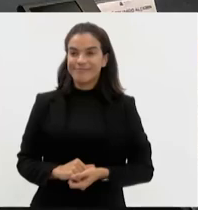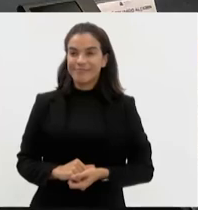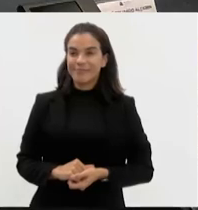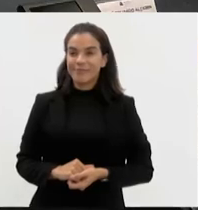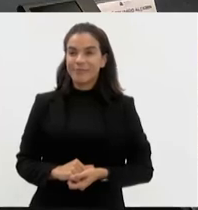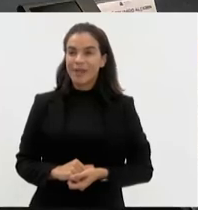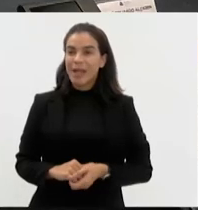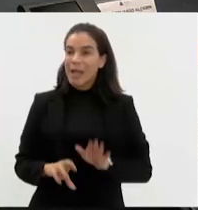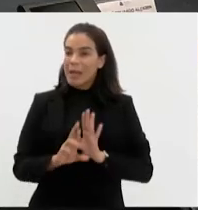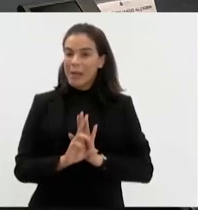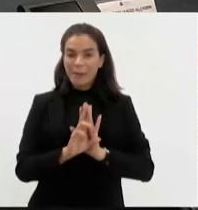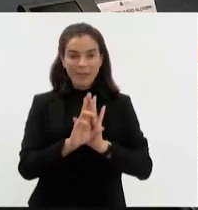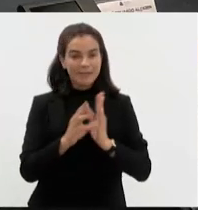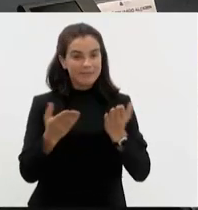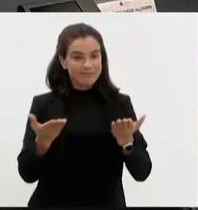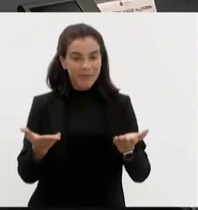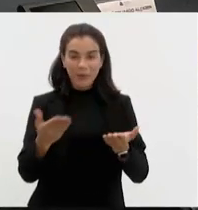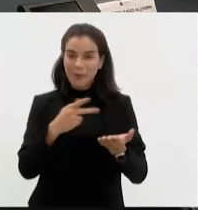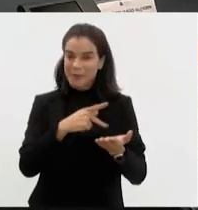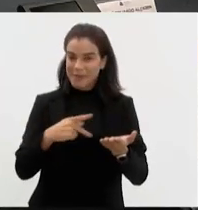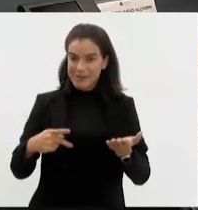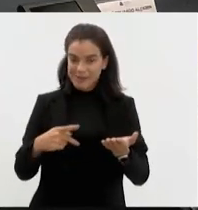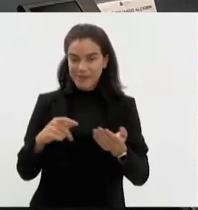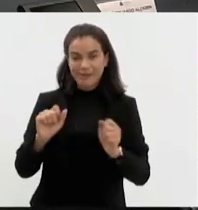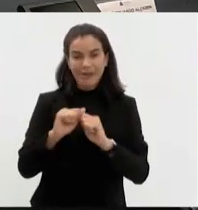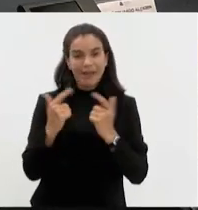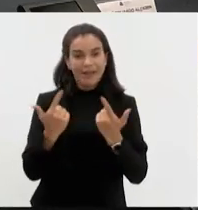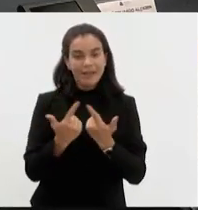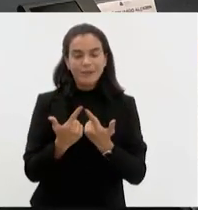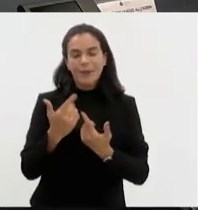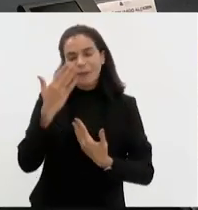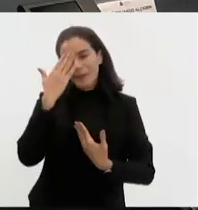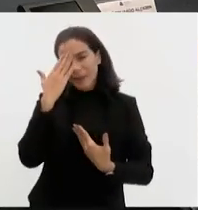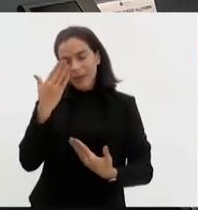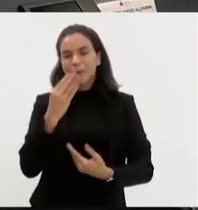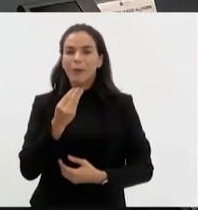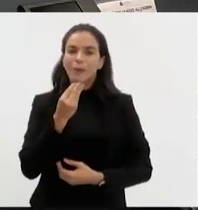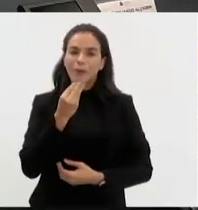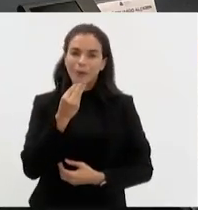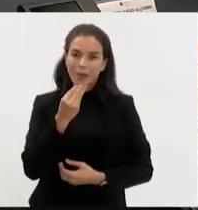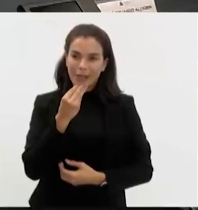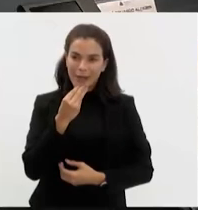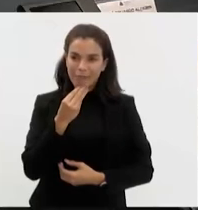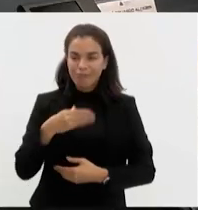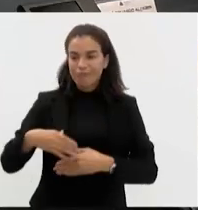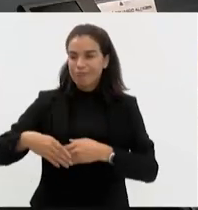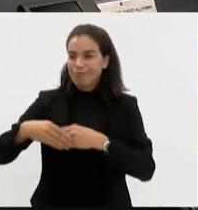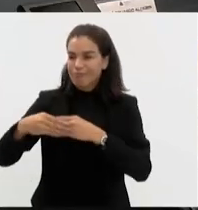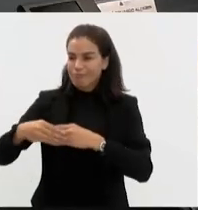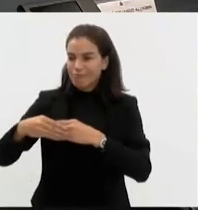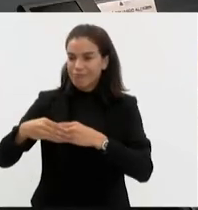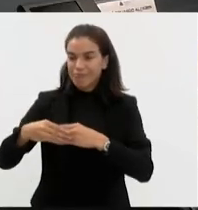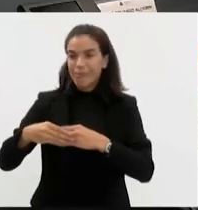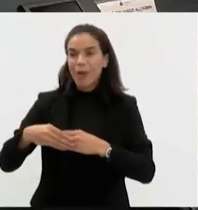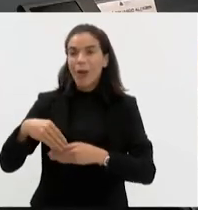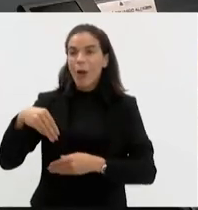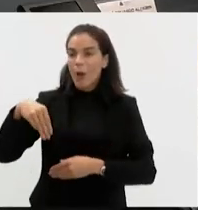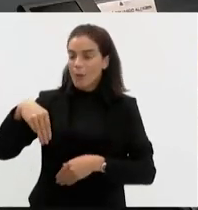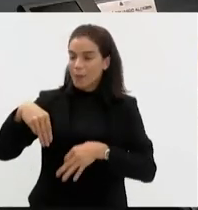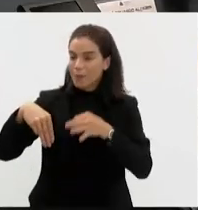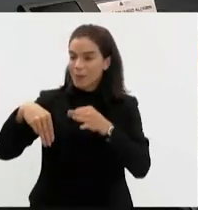do presidente da casa muito agradecida pela oportunidade externando meus cumprimentos ao Ministro